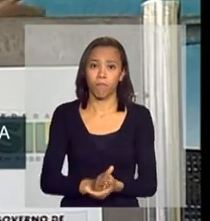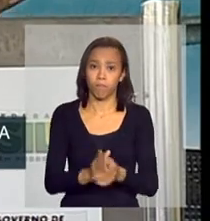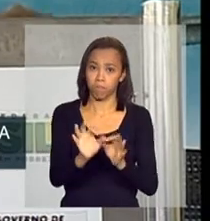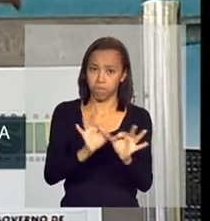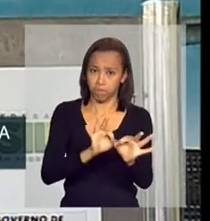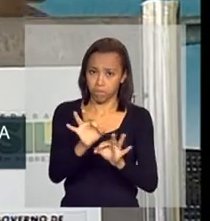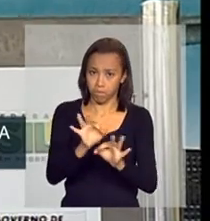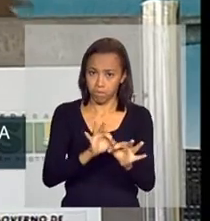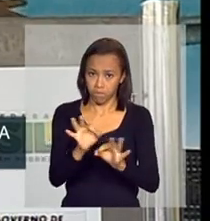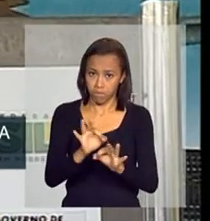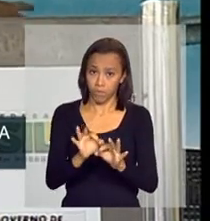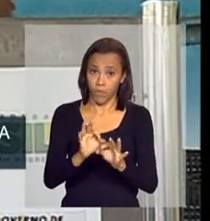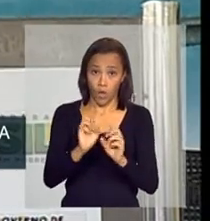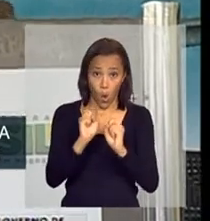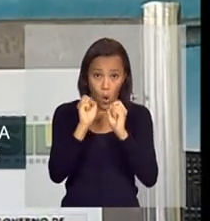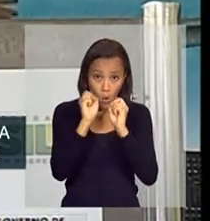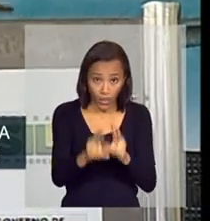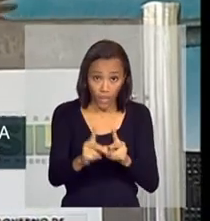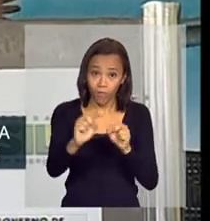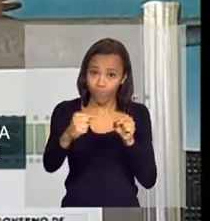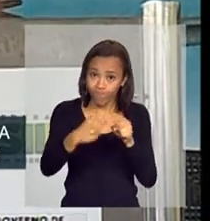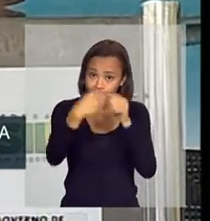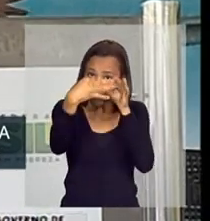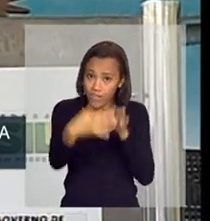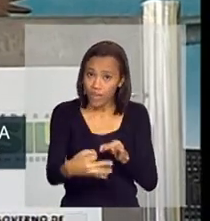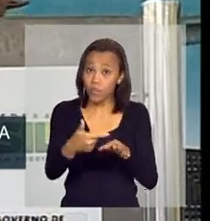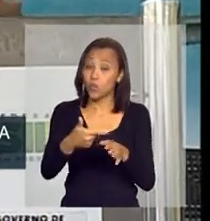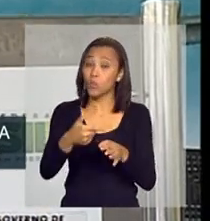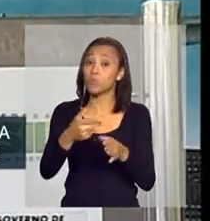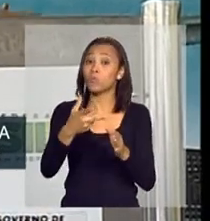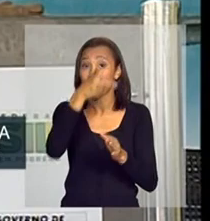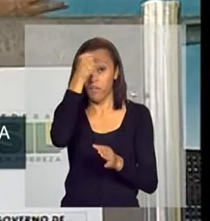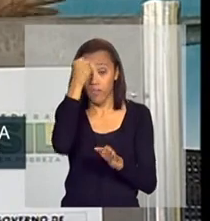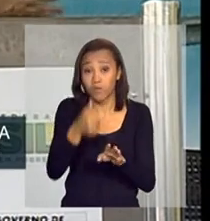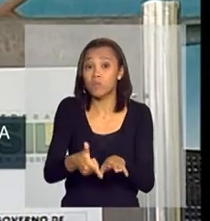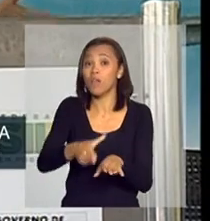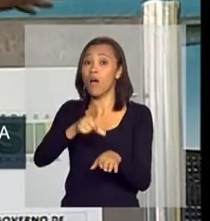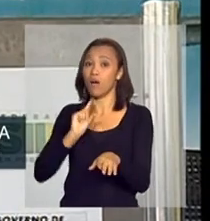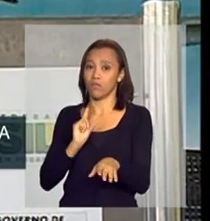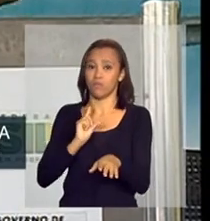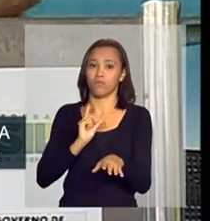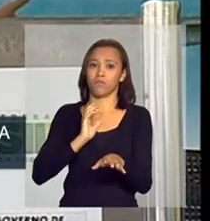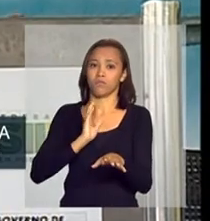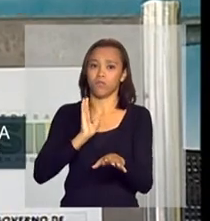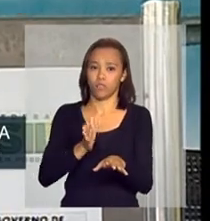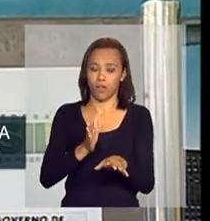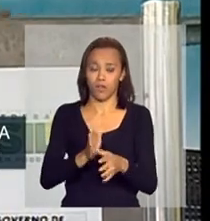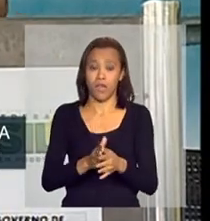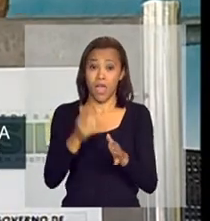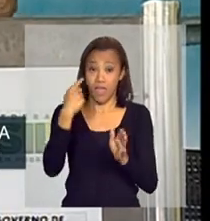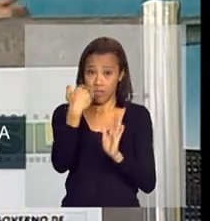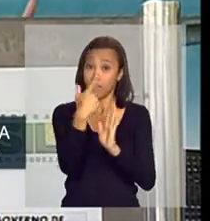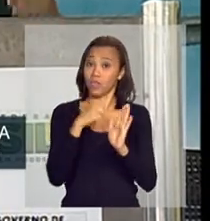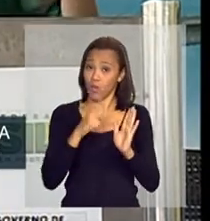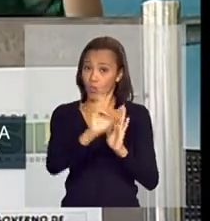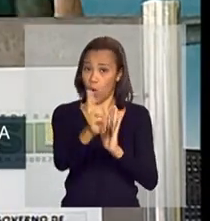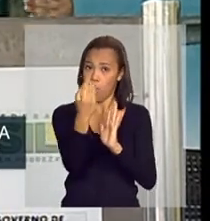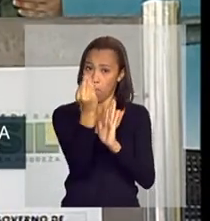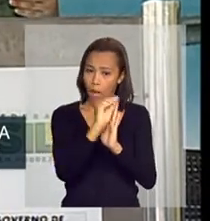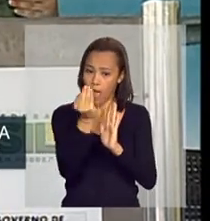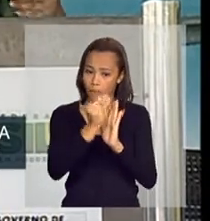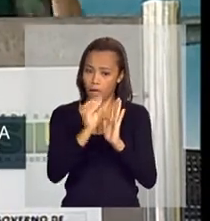já foram acertadas com os prefeitos anteriores. Essas estarão numa lista e